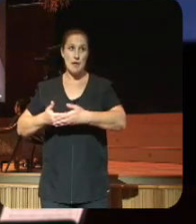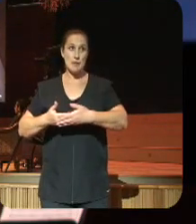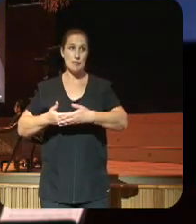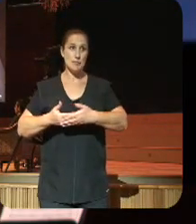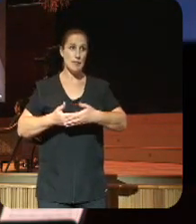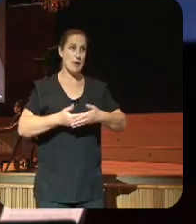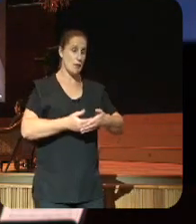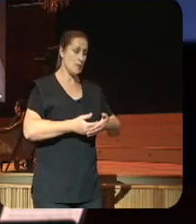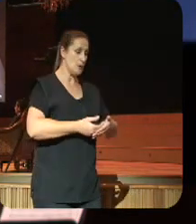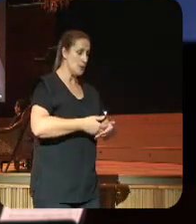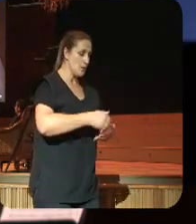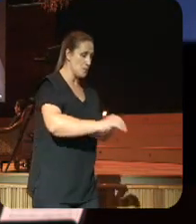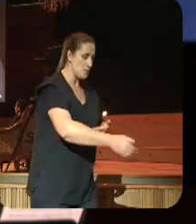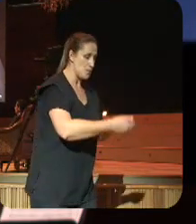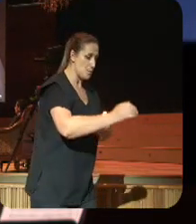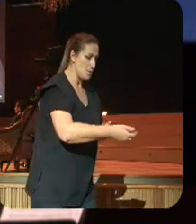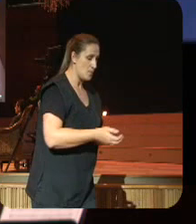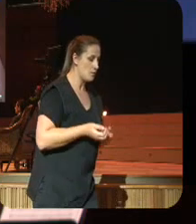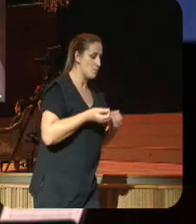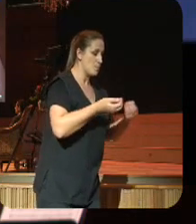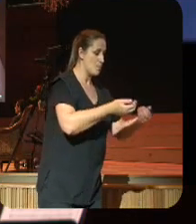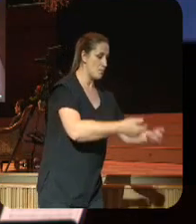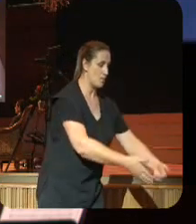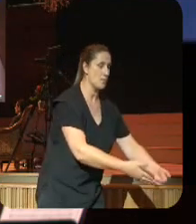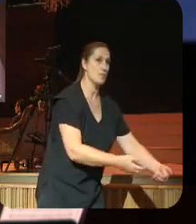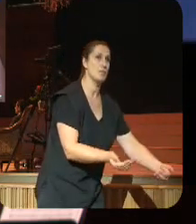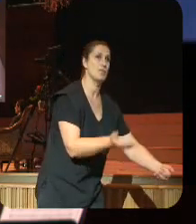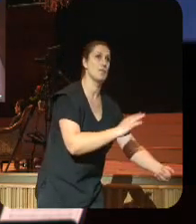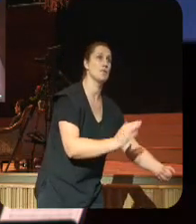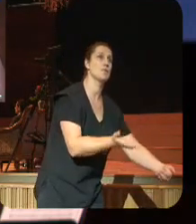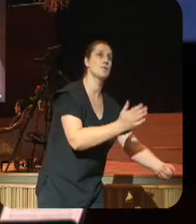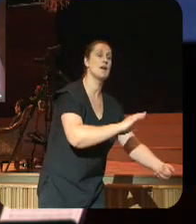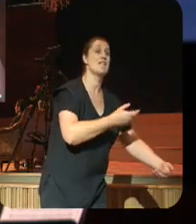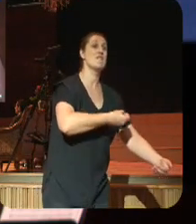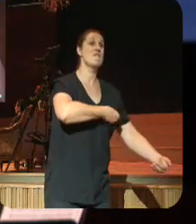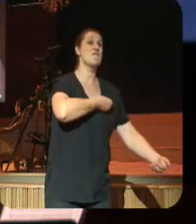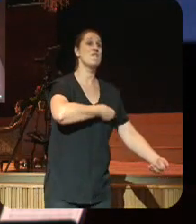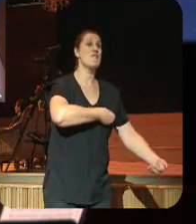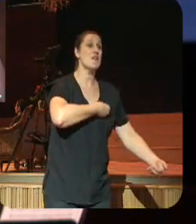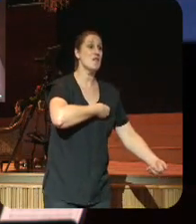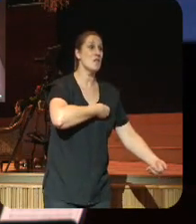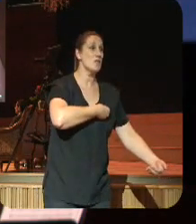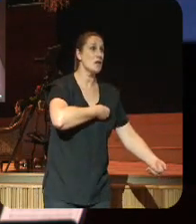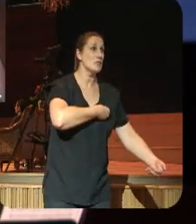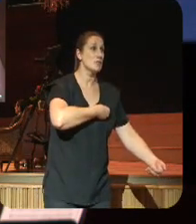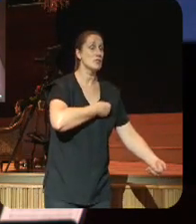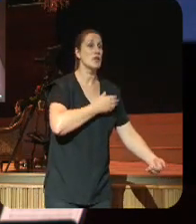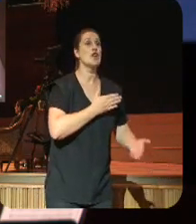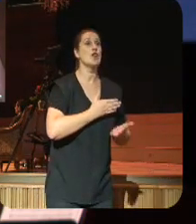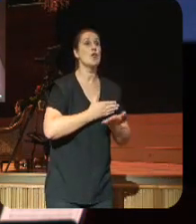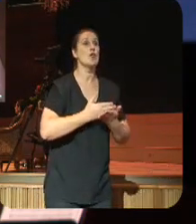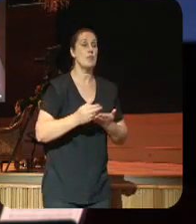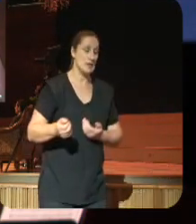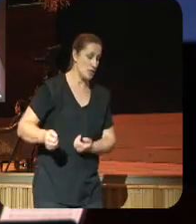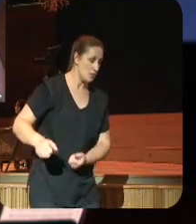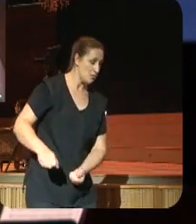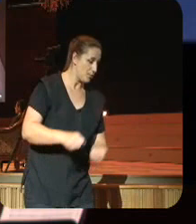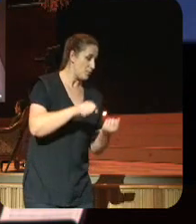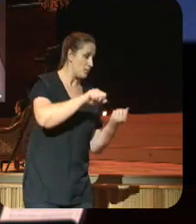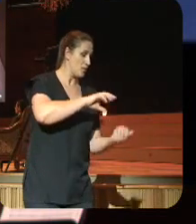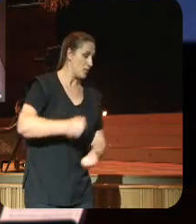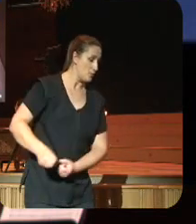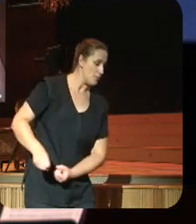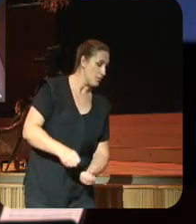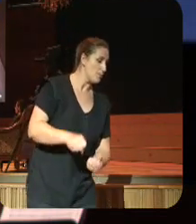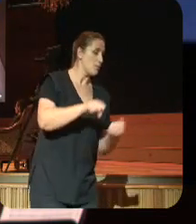enterra viva. Coloca a criança numa cova e começa a jogar terra. Estou falando do